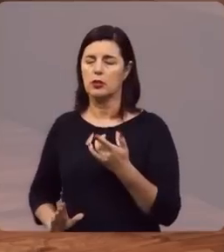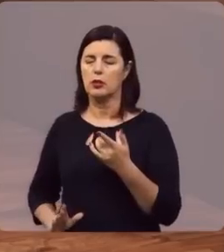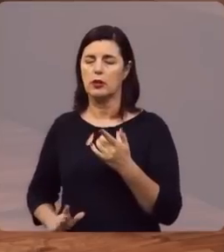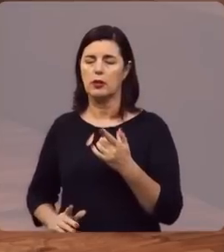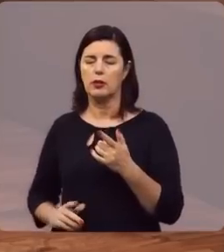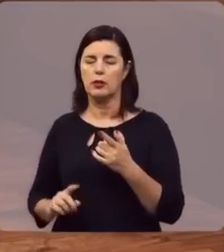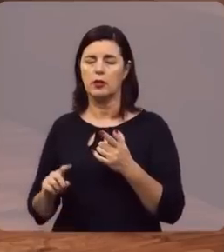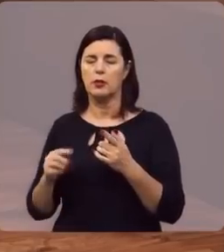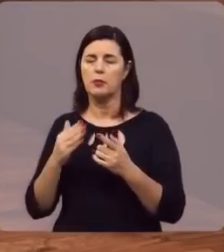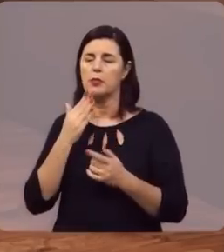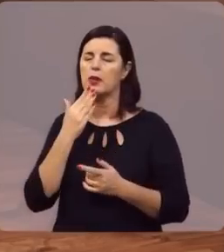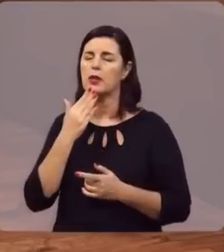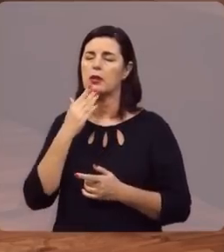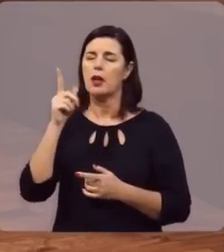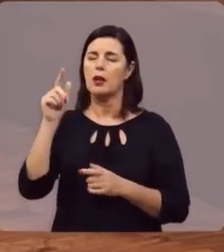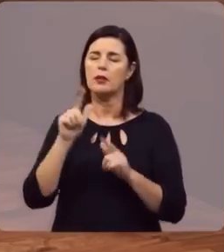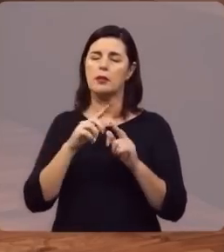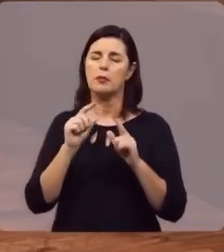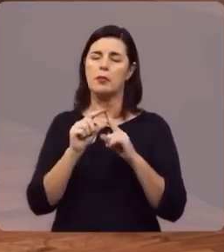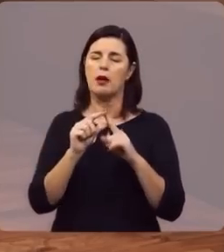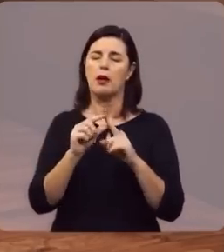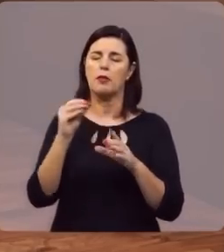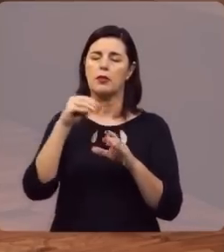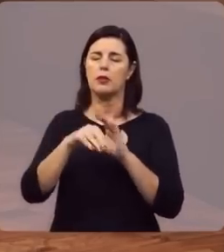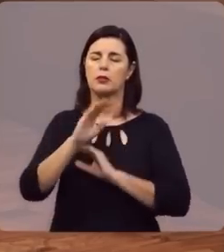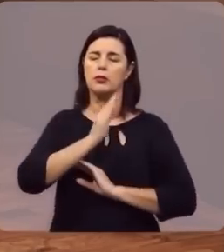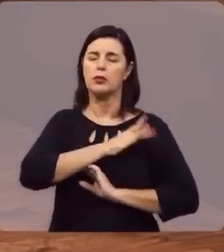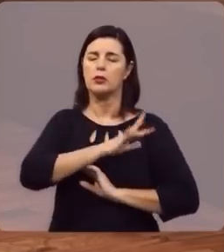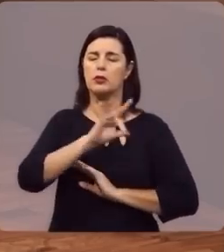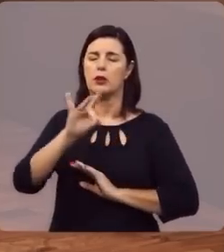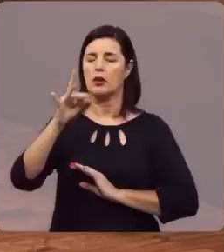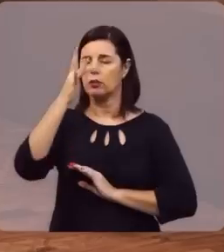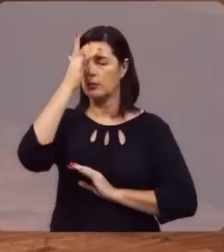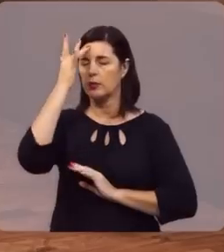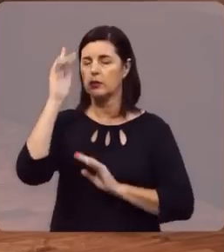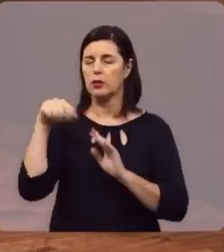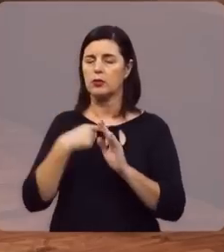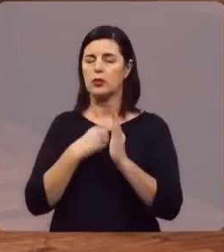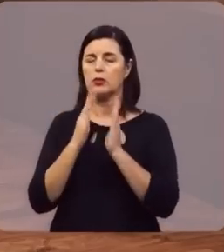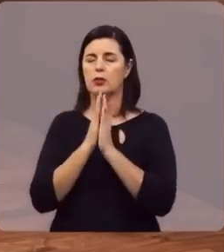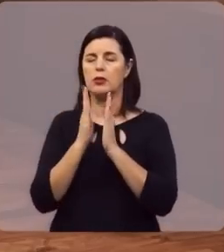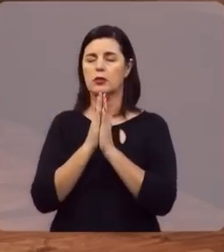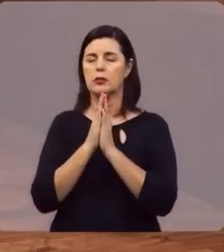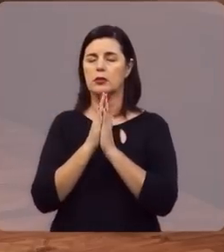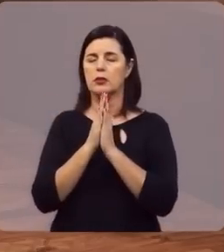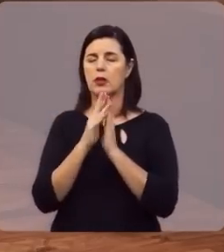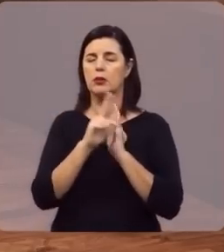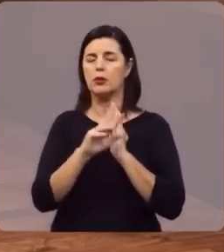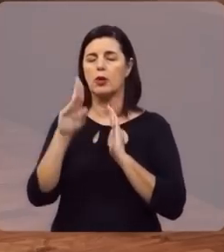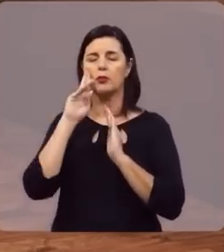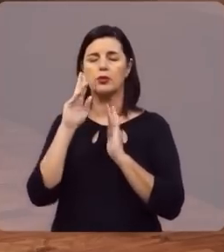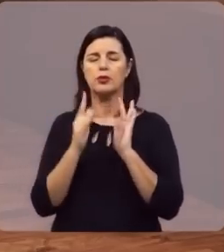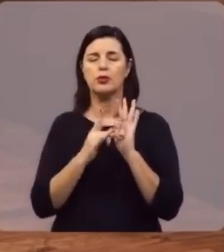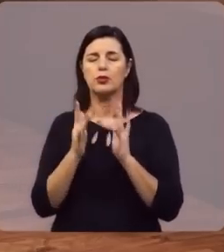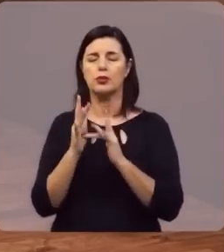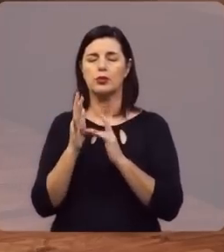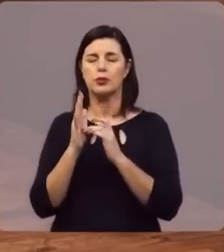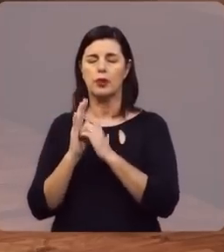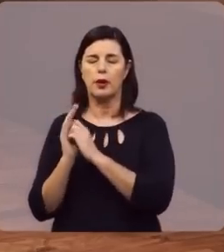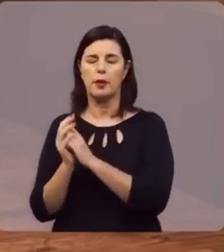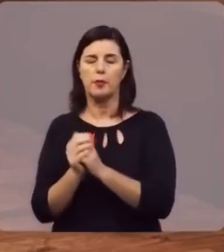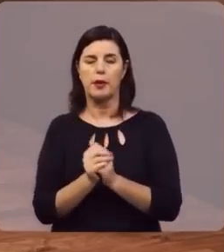aplica pai rogamos-te essa palavra o coração daqueles que nos assistem e a nossa oração em nome de